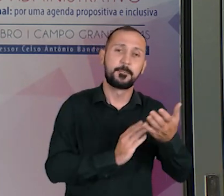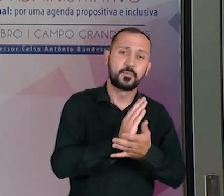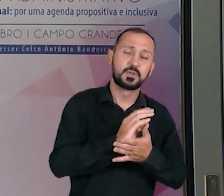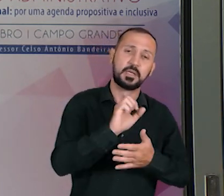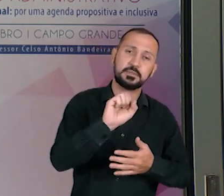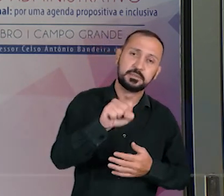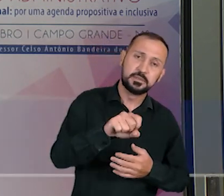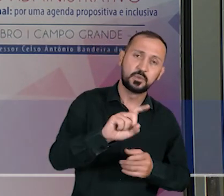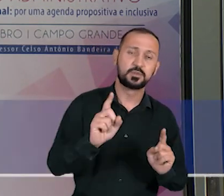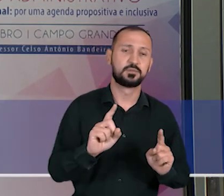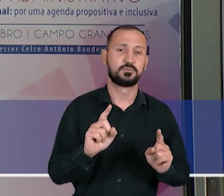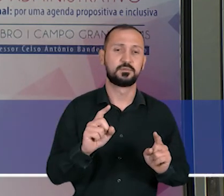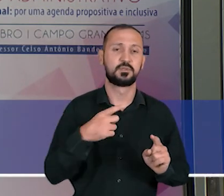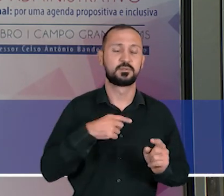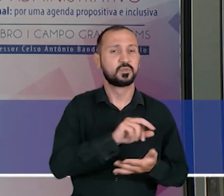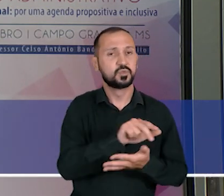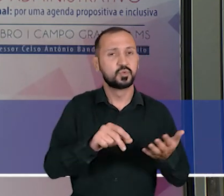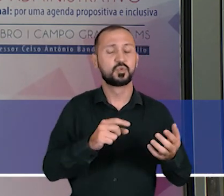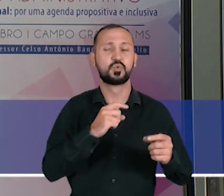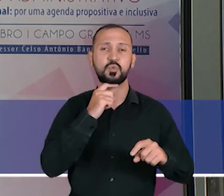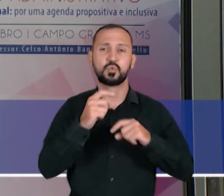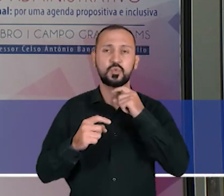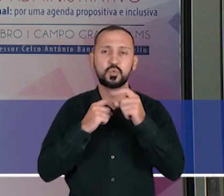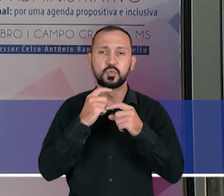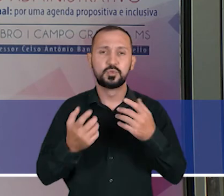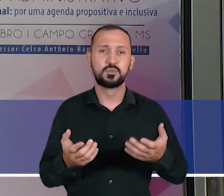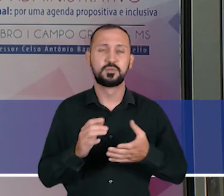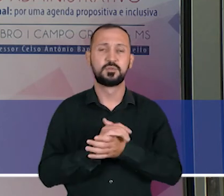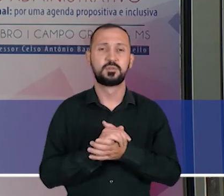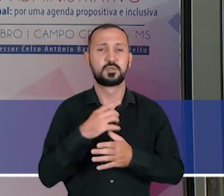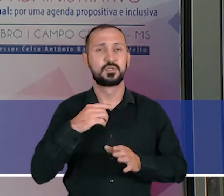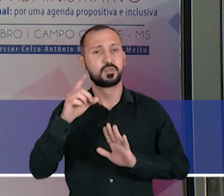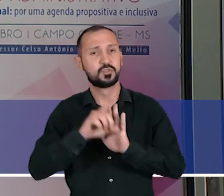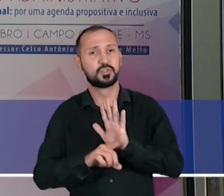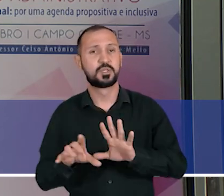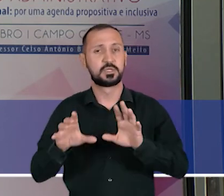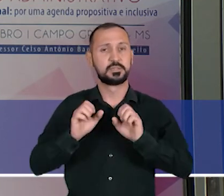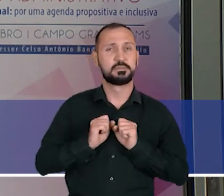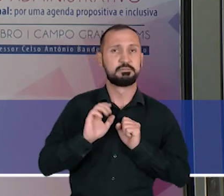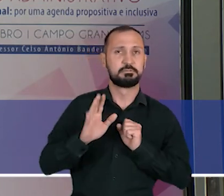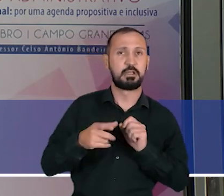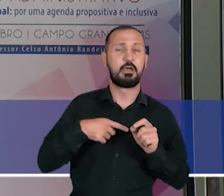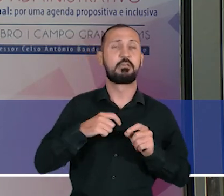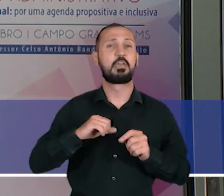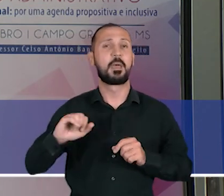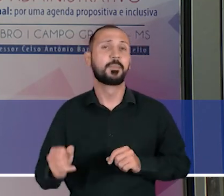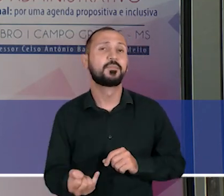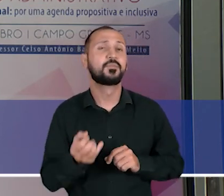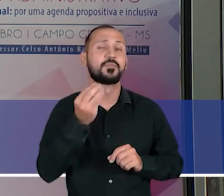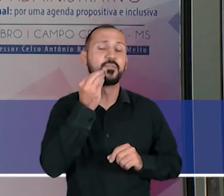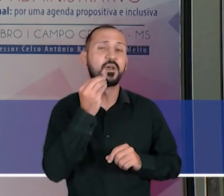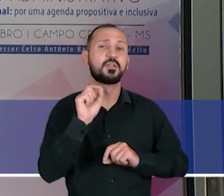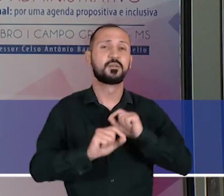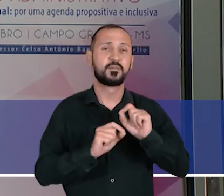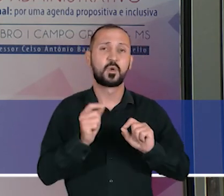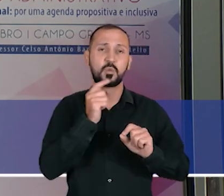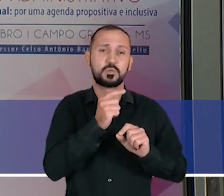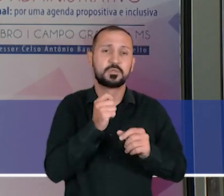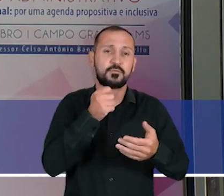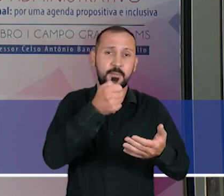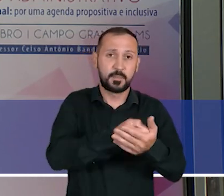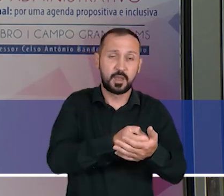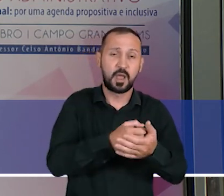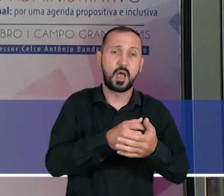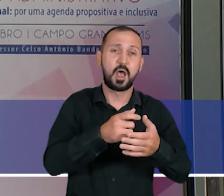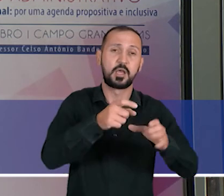aprovação ou não dessa reforma da Previdência. E tem muitas dúvidas. Tem direito adquirido? Não tem? Quem que se beneficia? Realmente